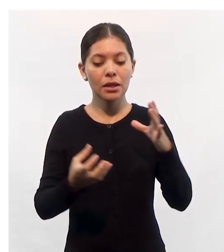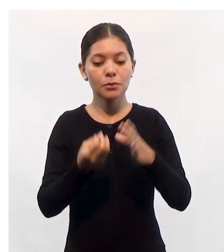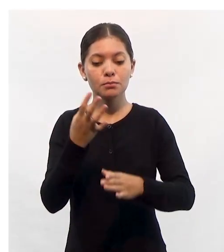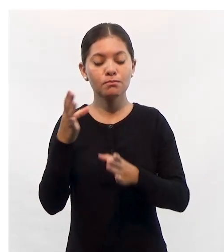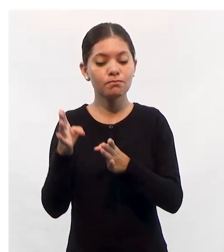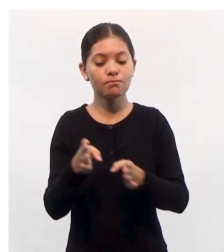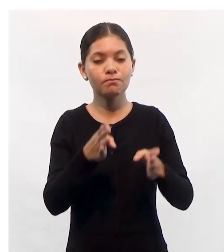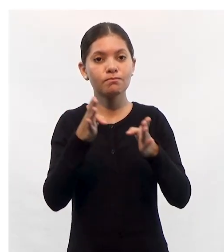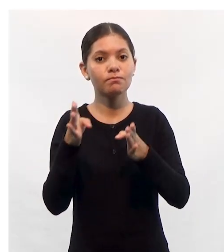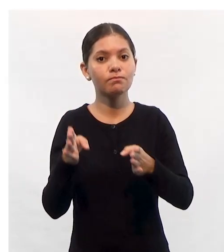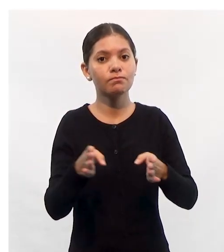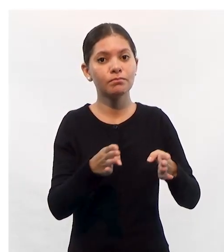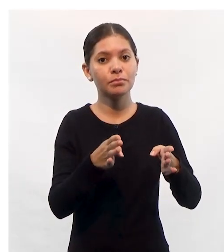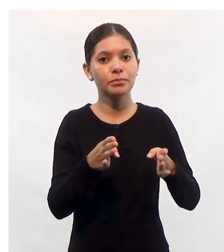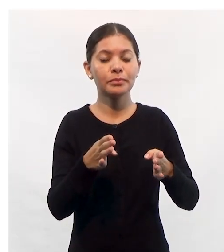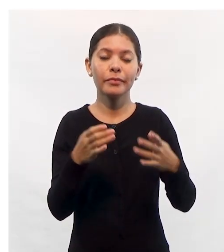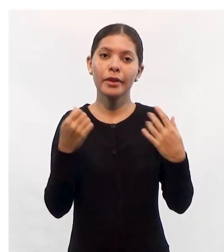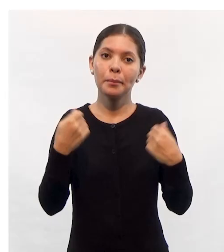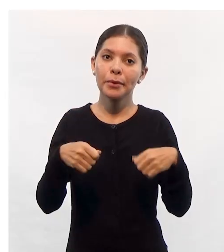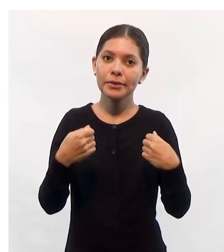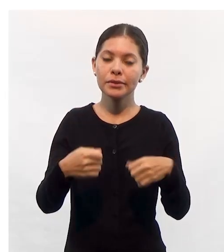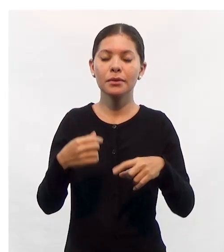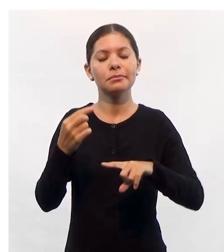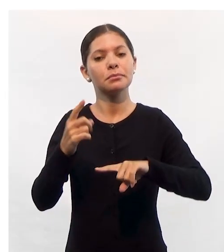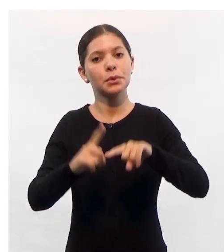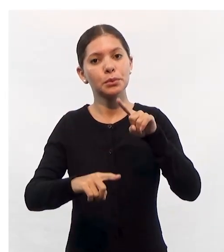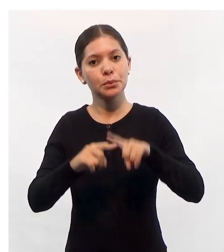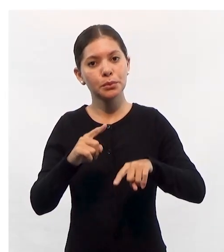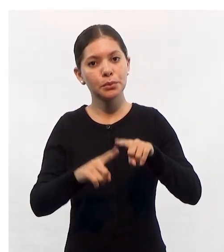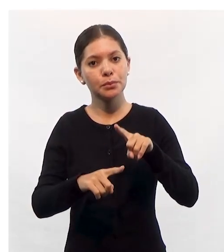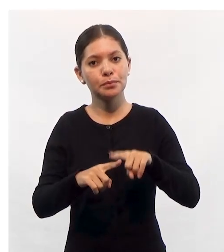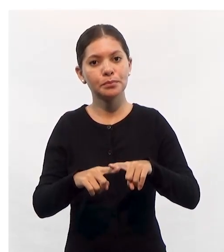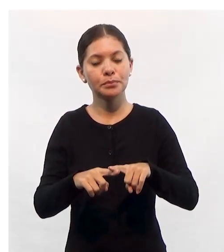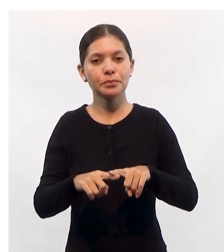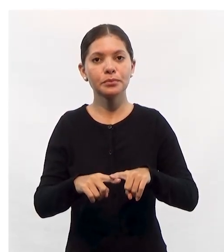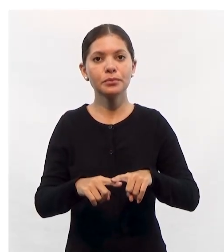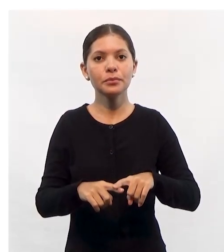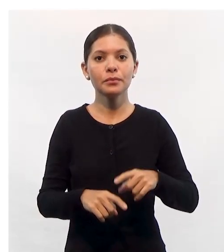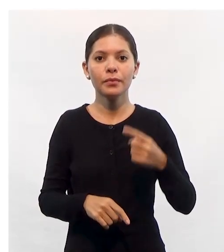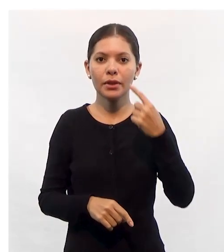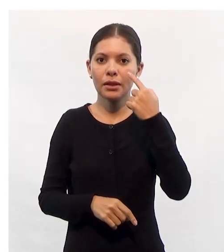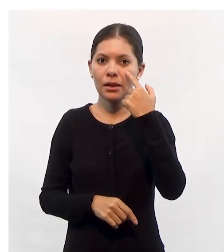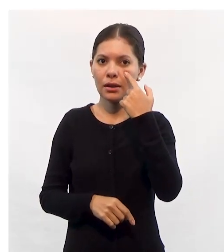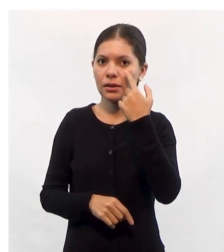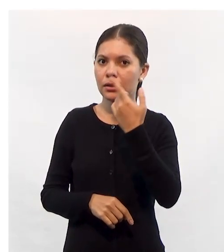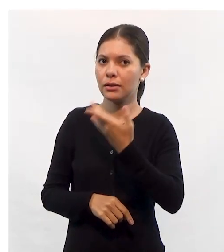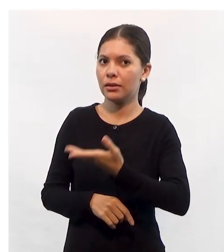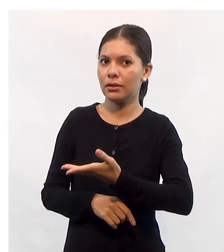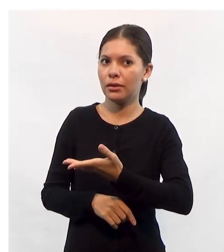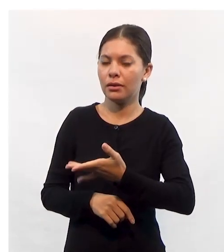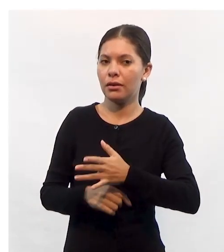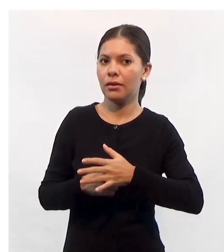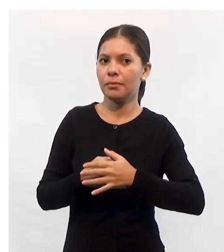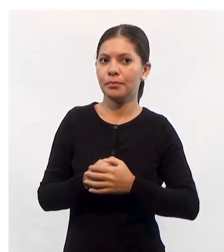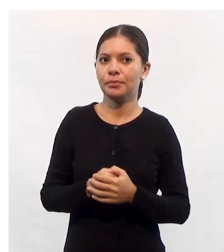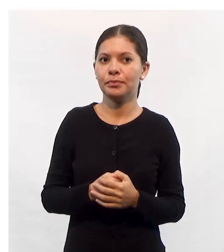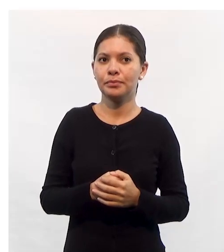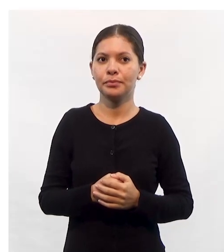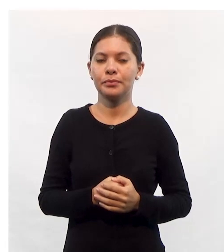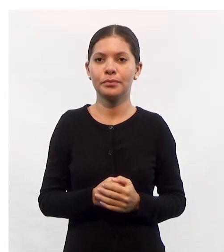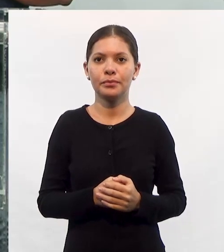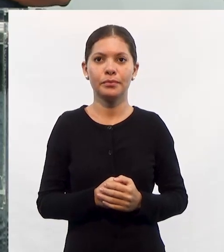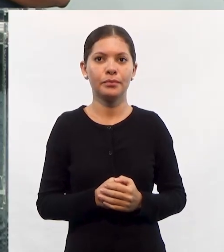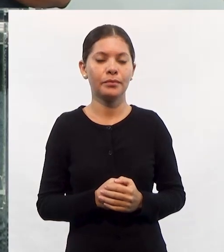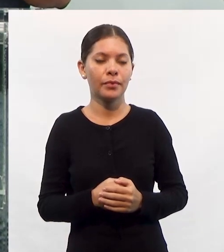Essa linha de produção pode ser produção de produtos. Aí, nesse caso, produtos eu posso ter,